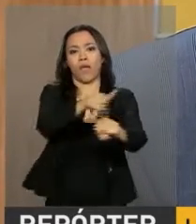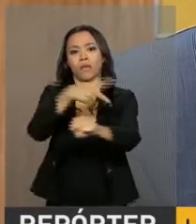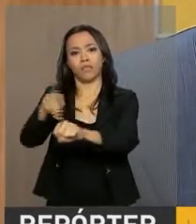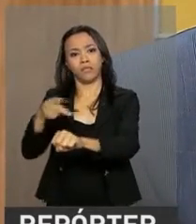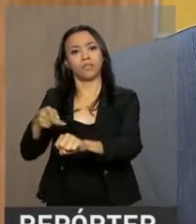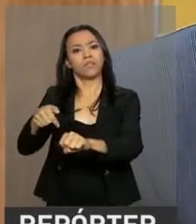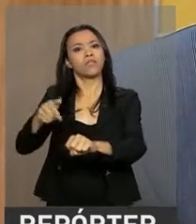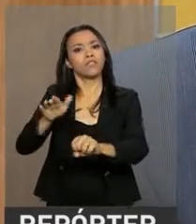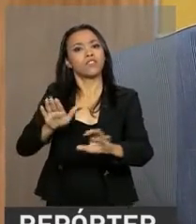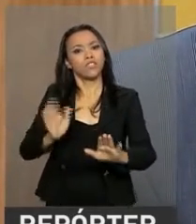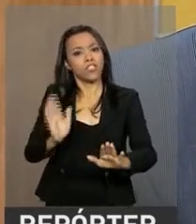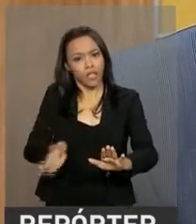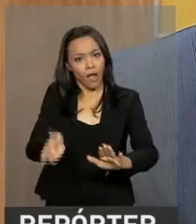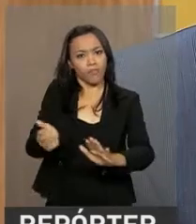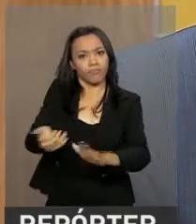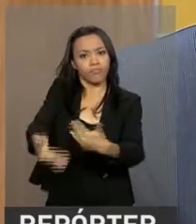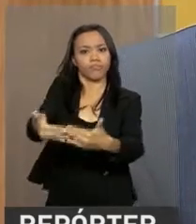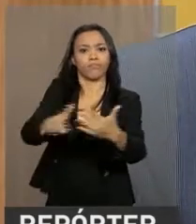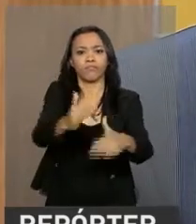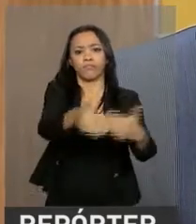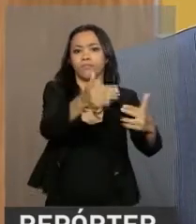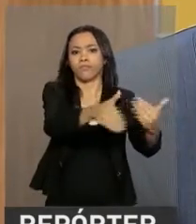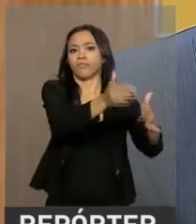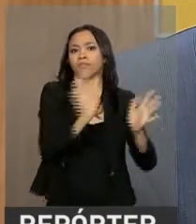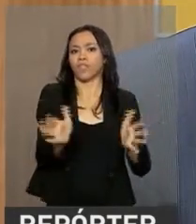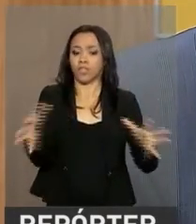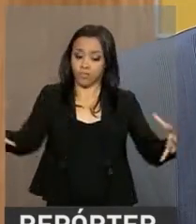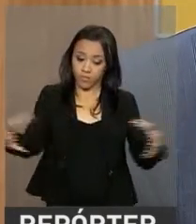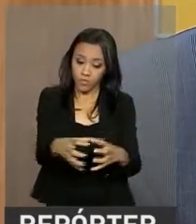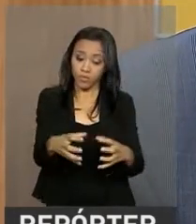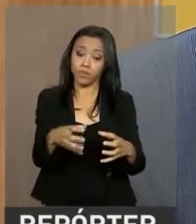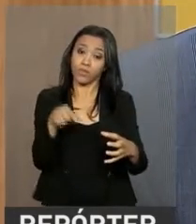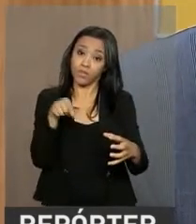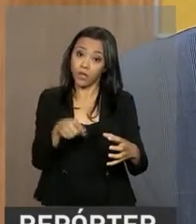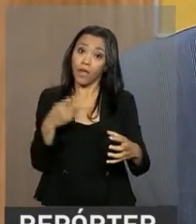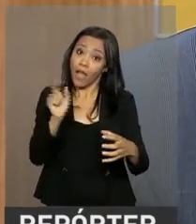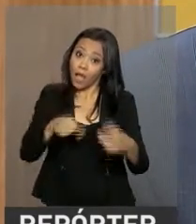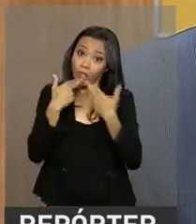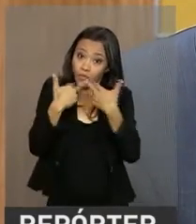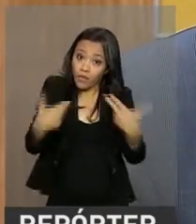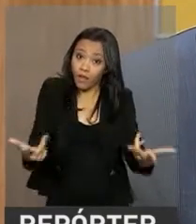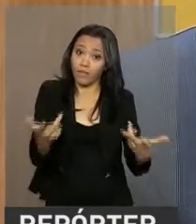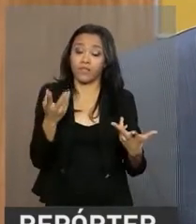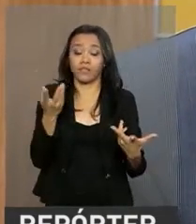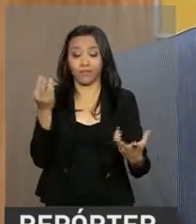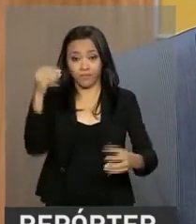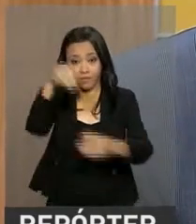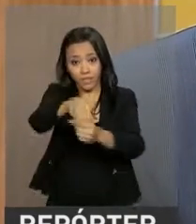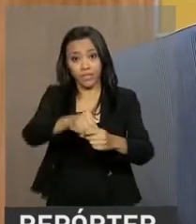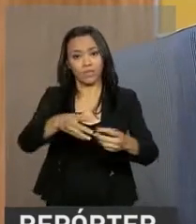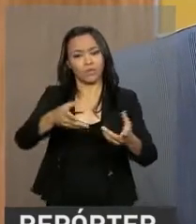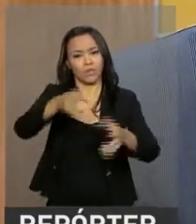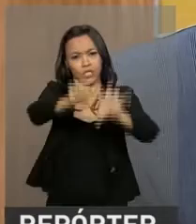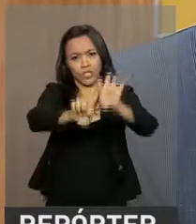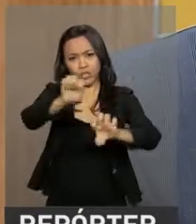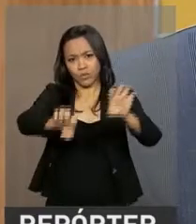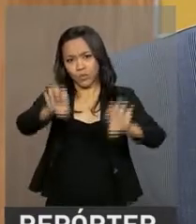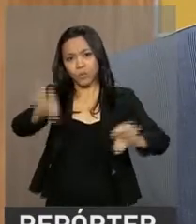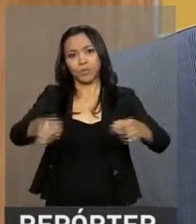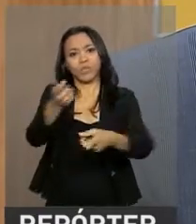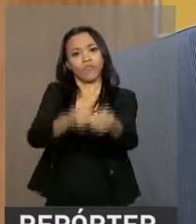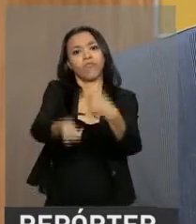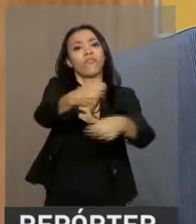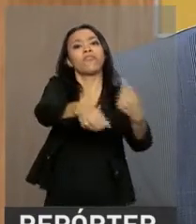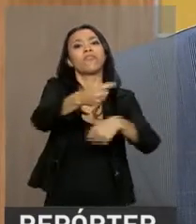desenvolvimento aí nesse sentido ele representa uma novidade é na arquitetura financeira internacional o banco no seu